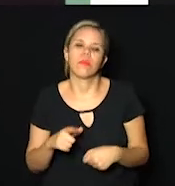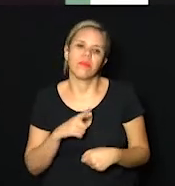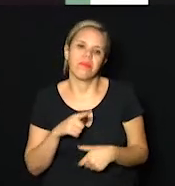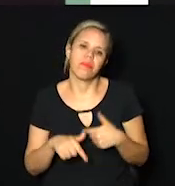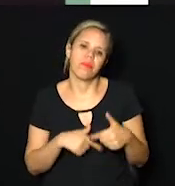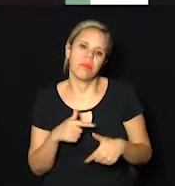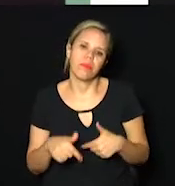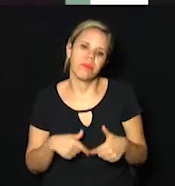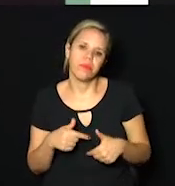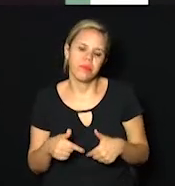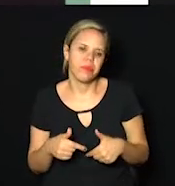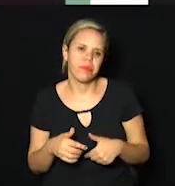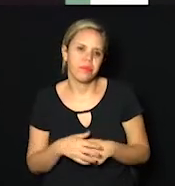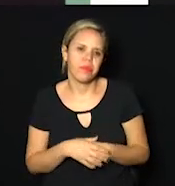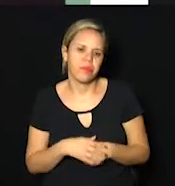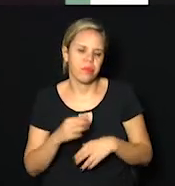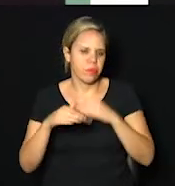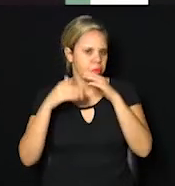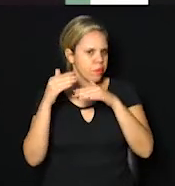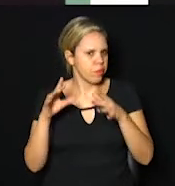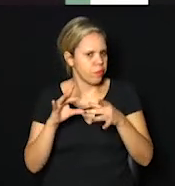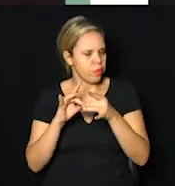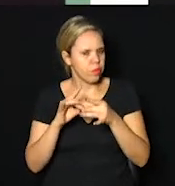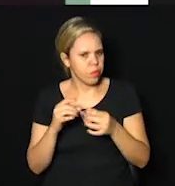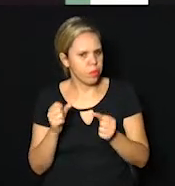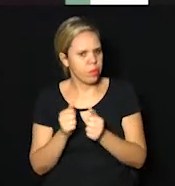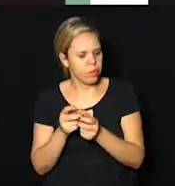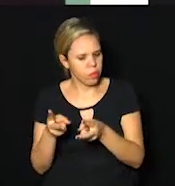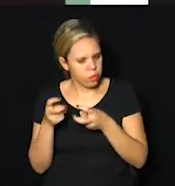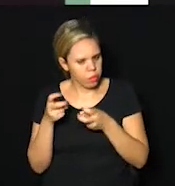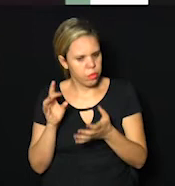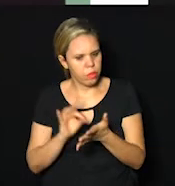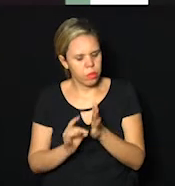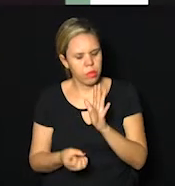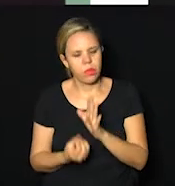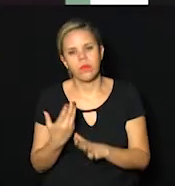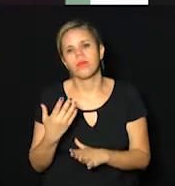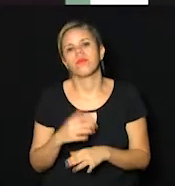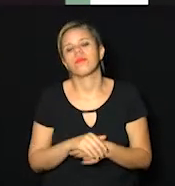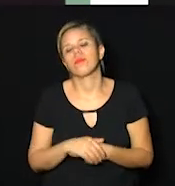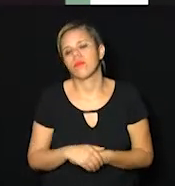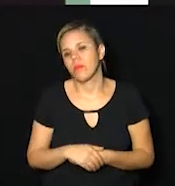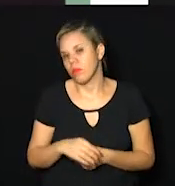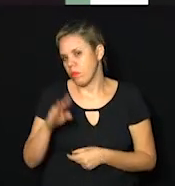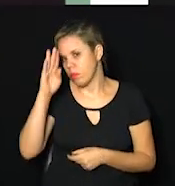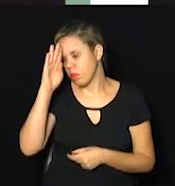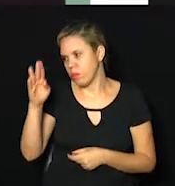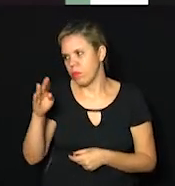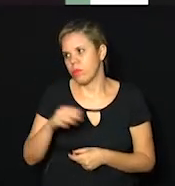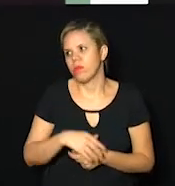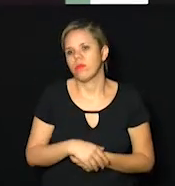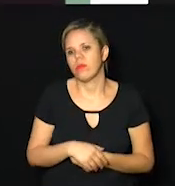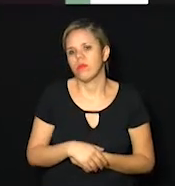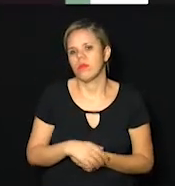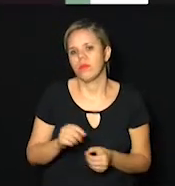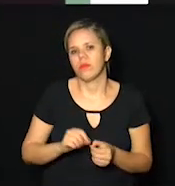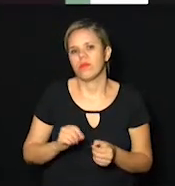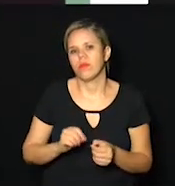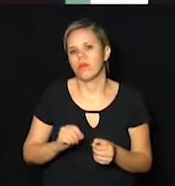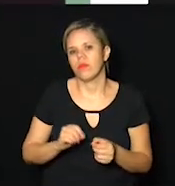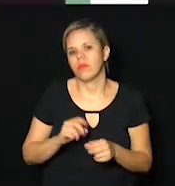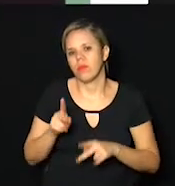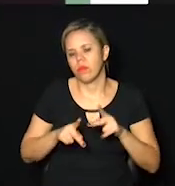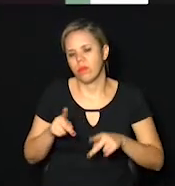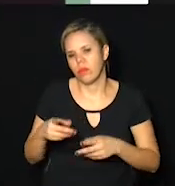trabalho de construção conjunta, de percepção de realidade conjunta e, principalmente, fazendo com que as pessoas